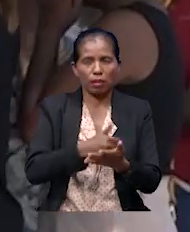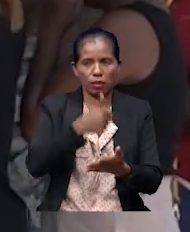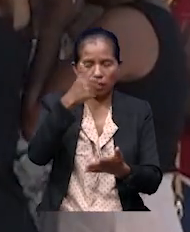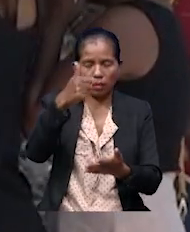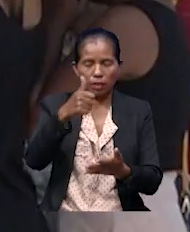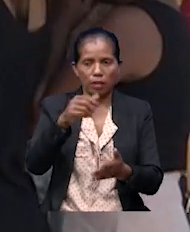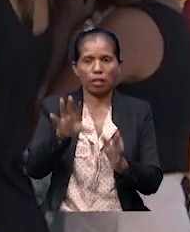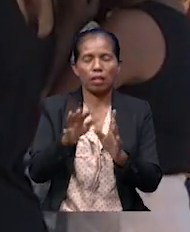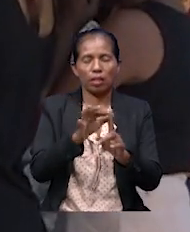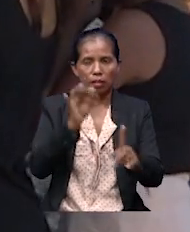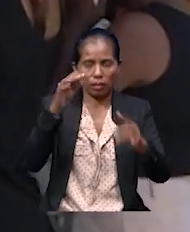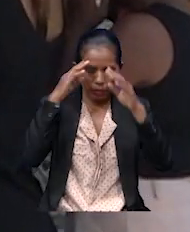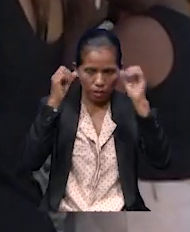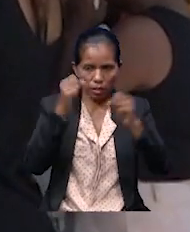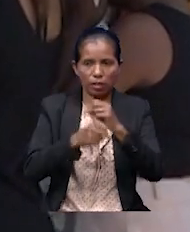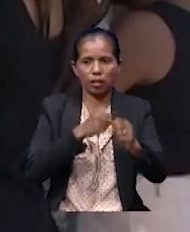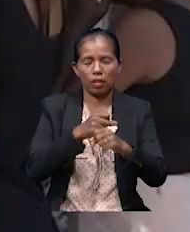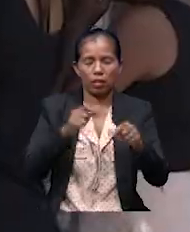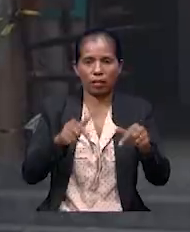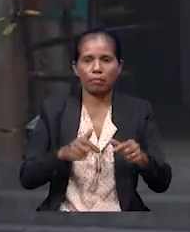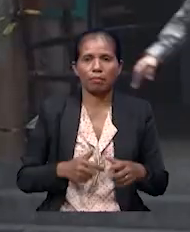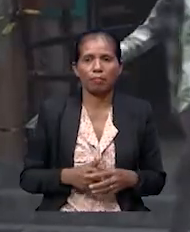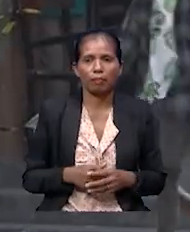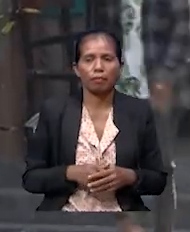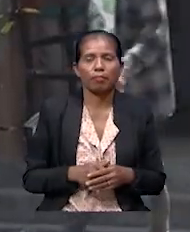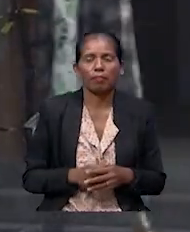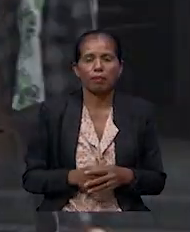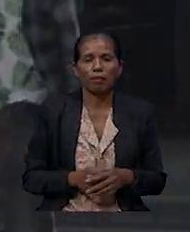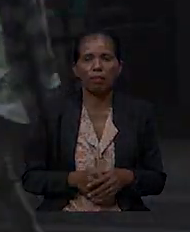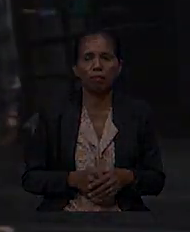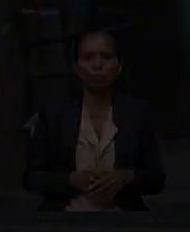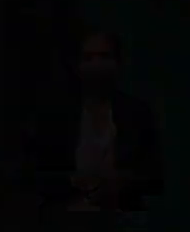eleição presidencial tinang ne. Felicitas Borges, Dilma Sujeti, Ziemen.